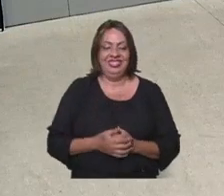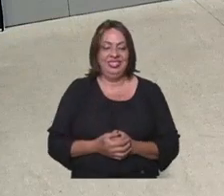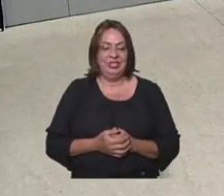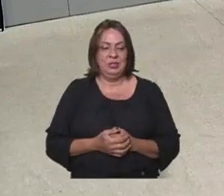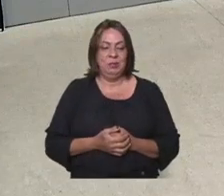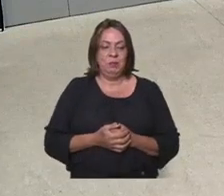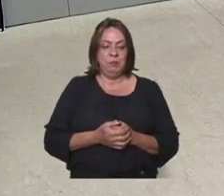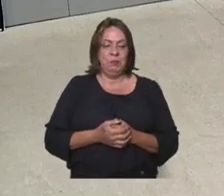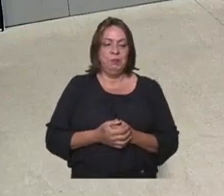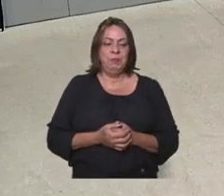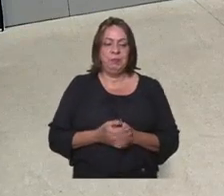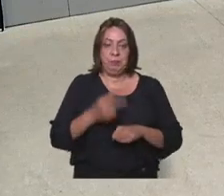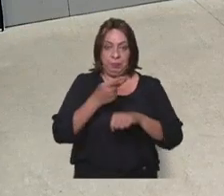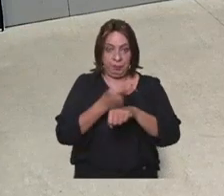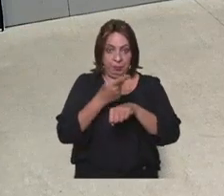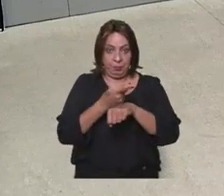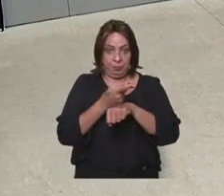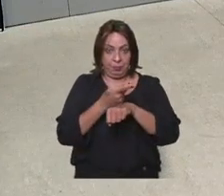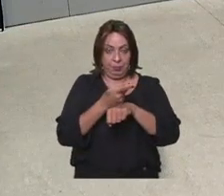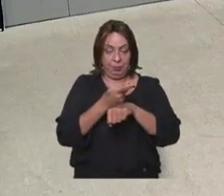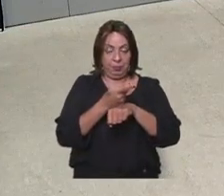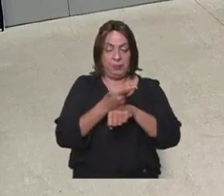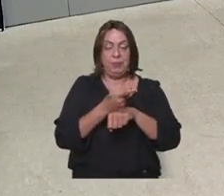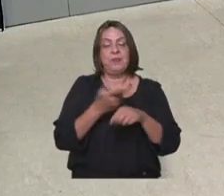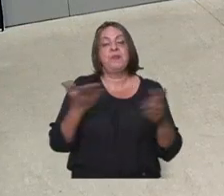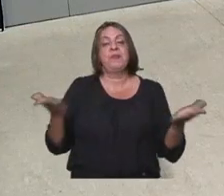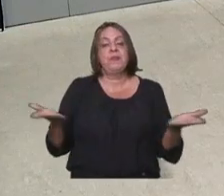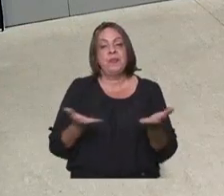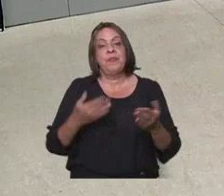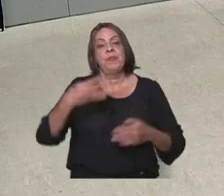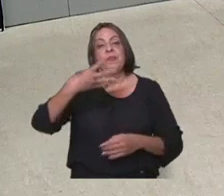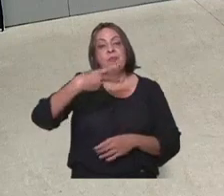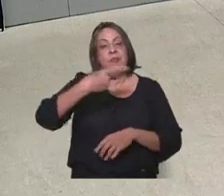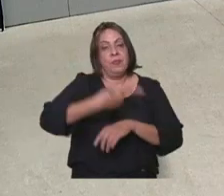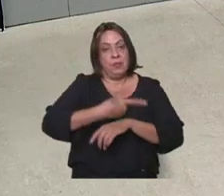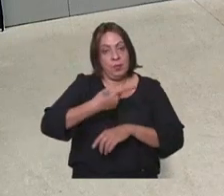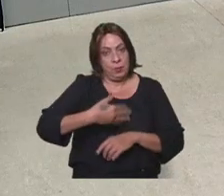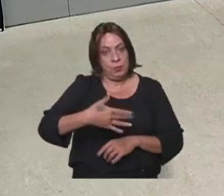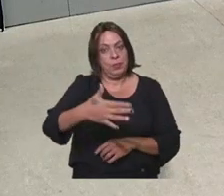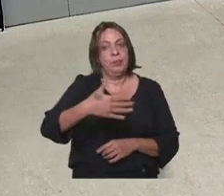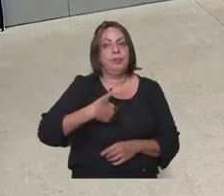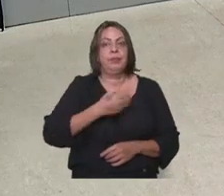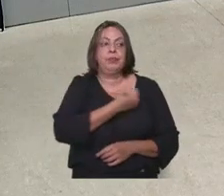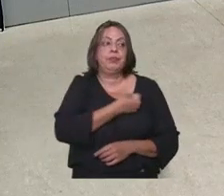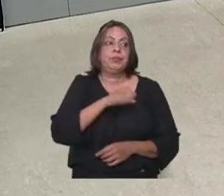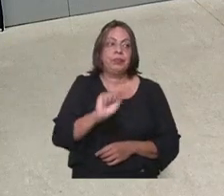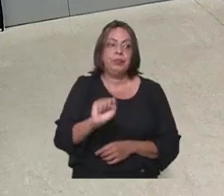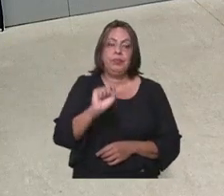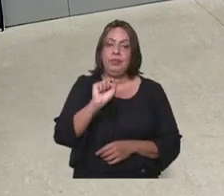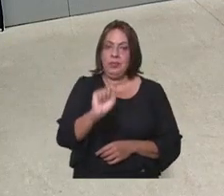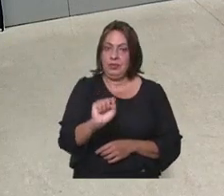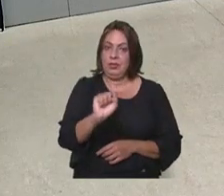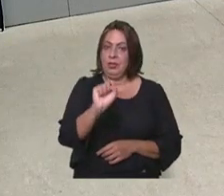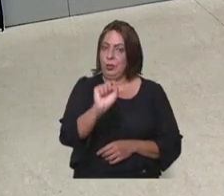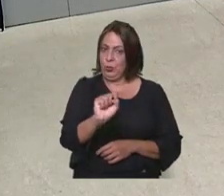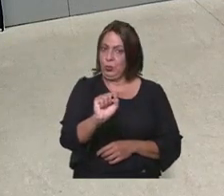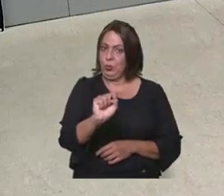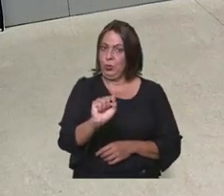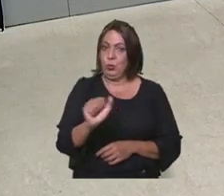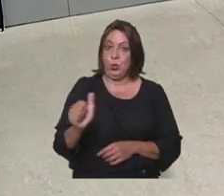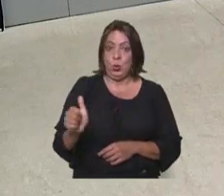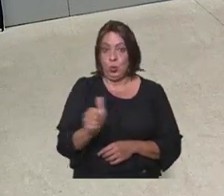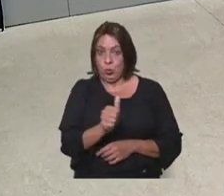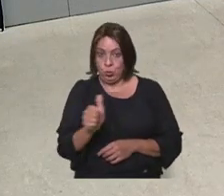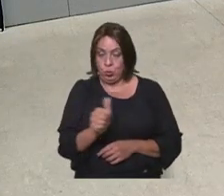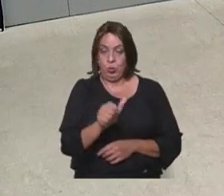7. Premiação em dose dupla é o quarto prêmio começando agora. Número 8, número 8. 11,